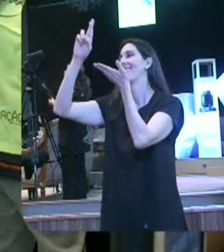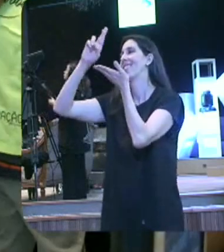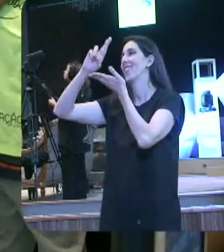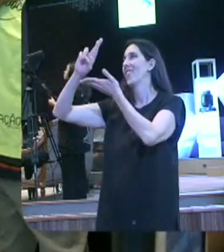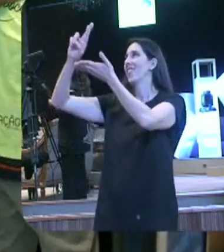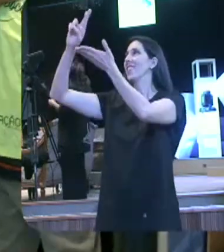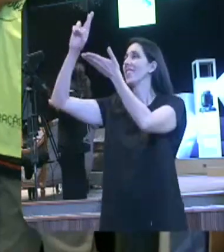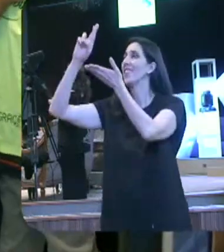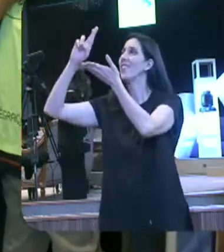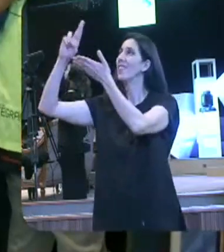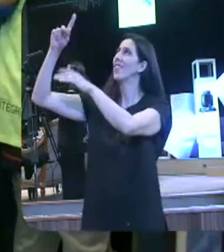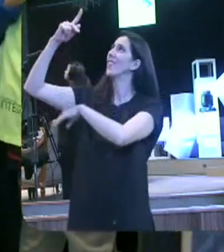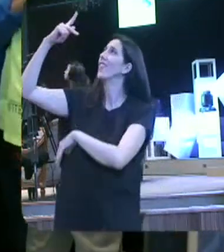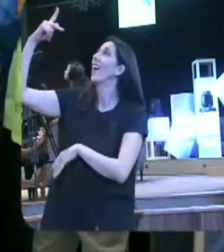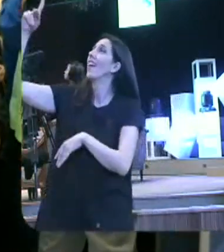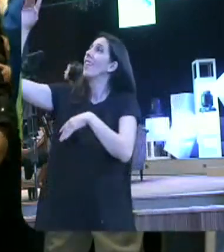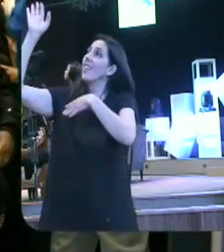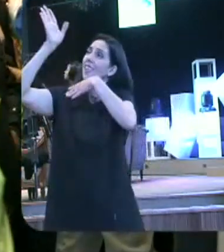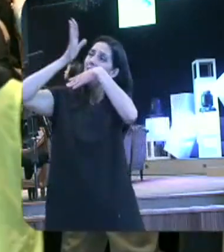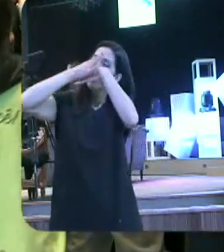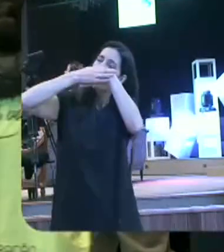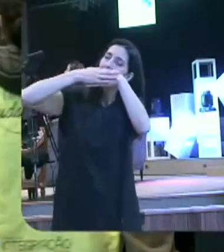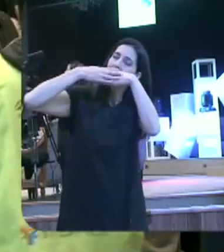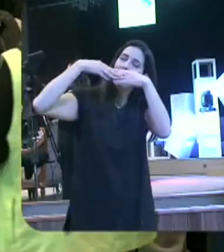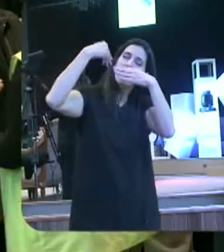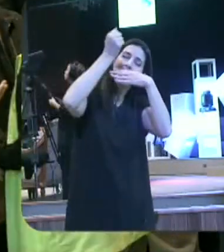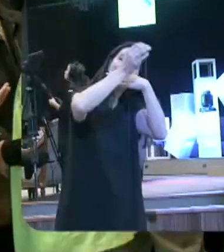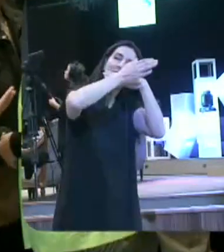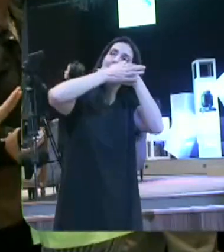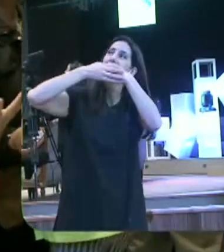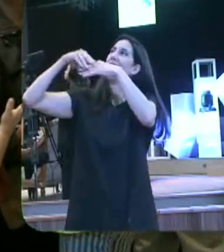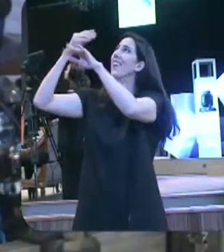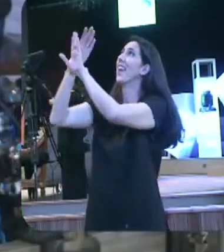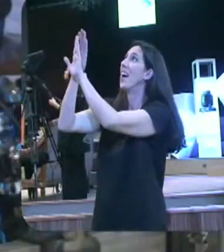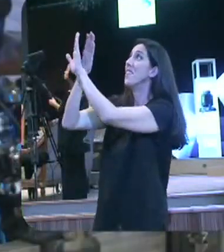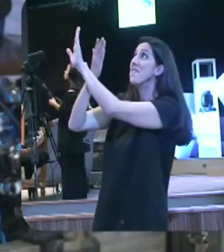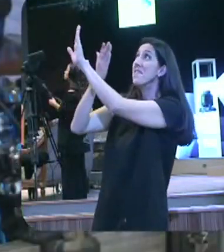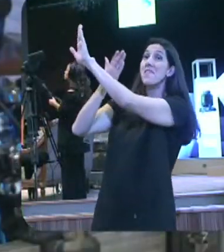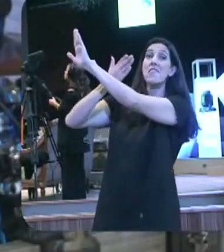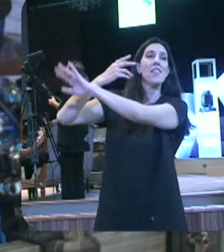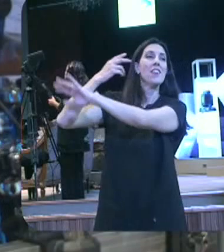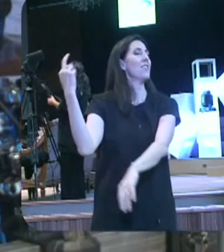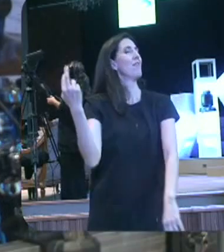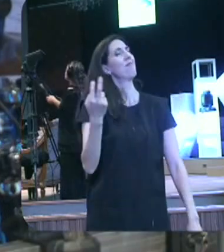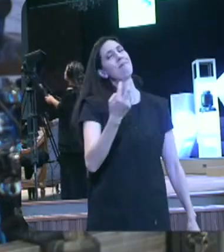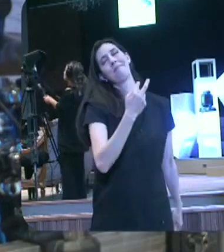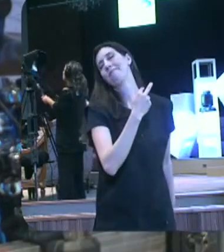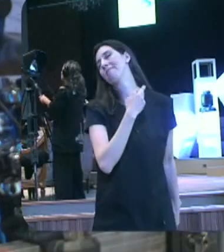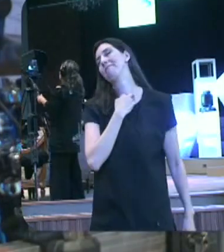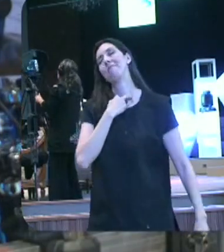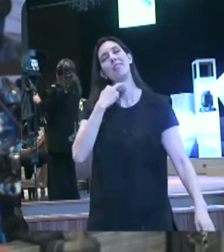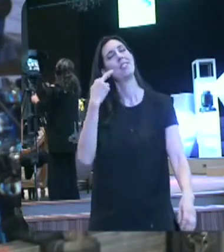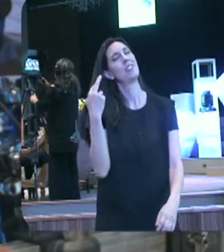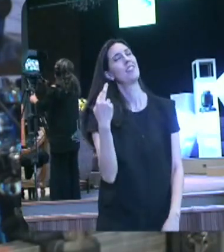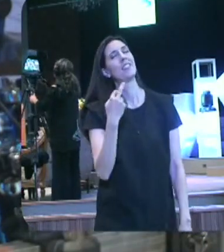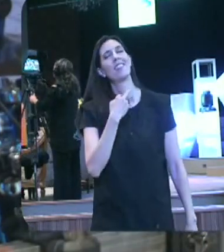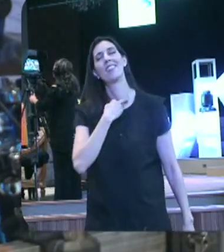Senhor, não posso viver longe do teu